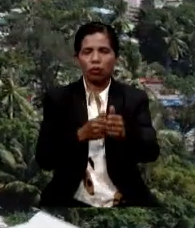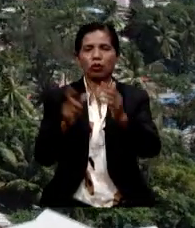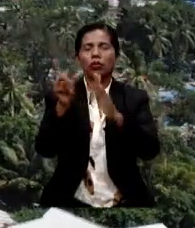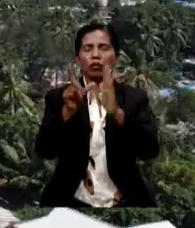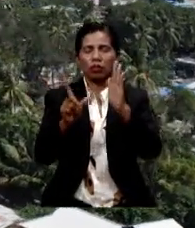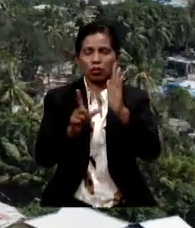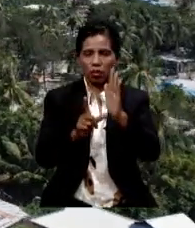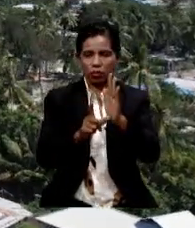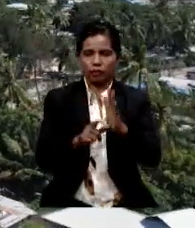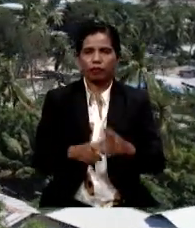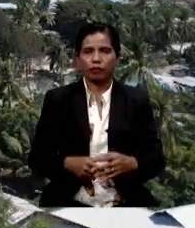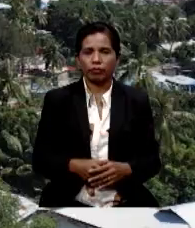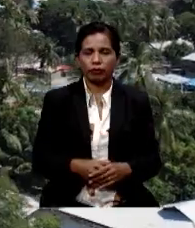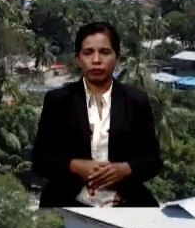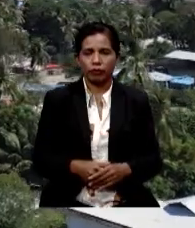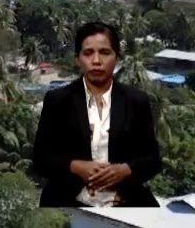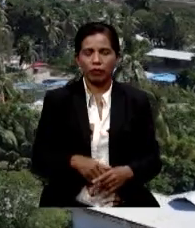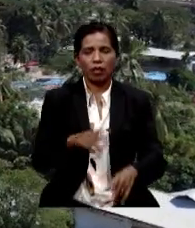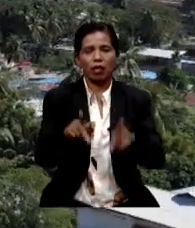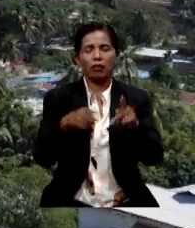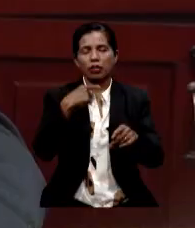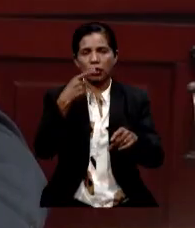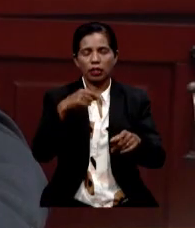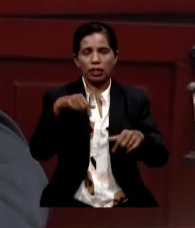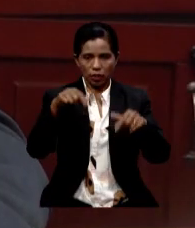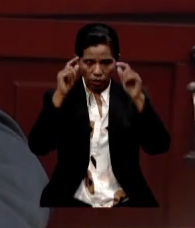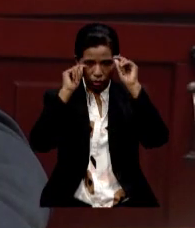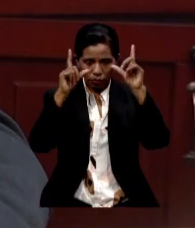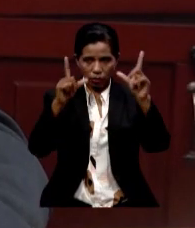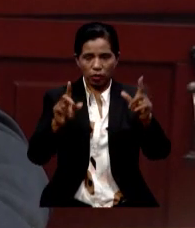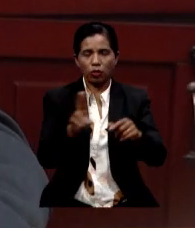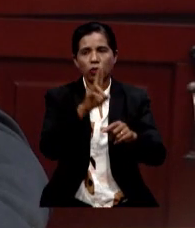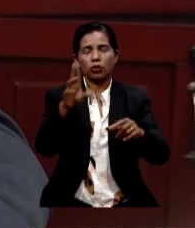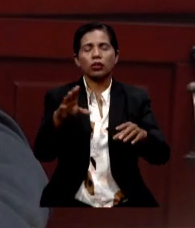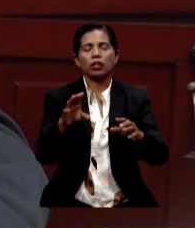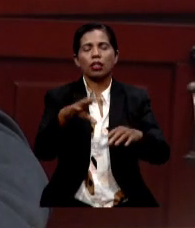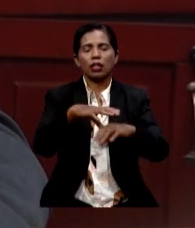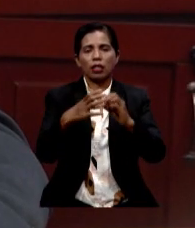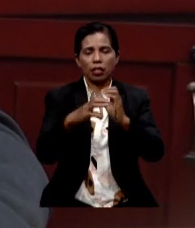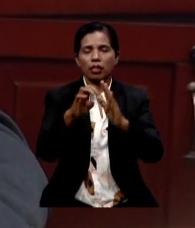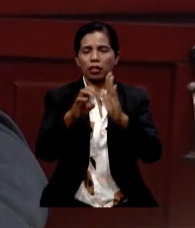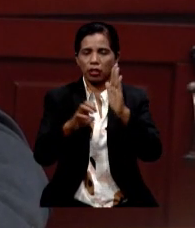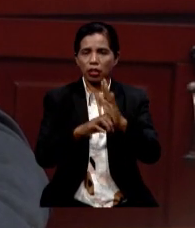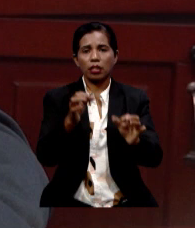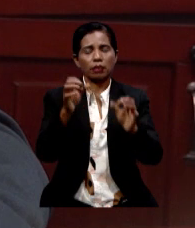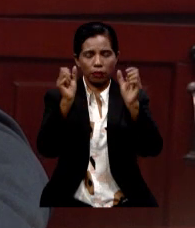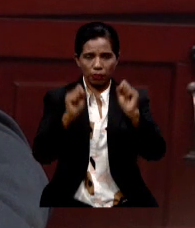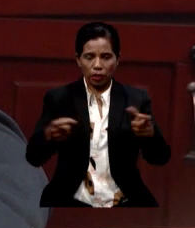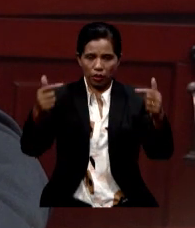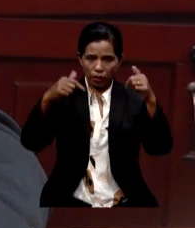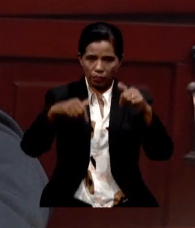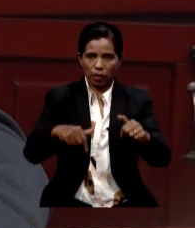be vigor. Comunidade sede e Timor ne, ne ocupa ela san estado nian carit, se bele mai, ne bele